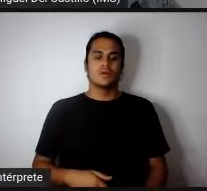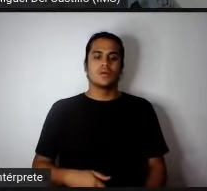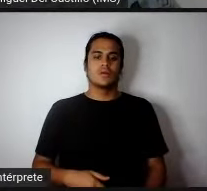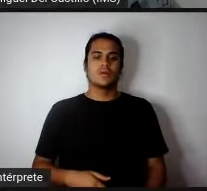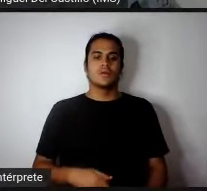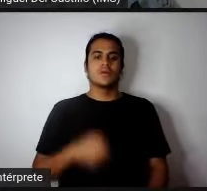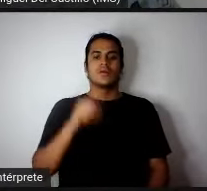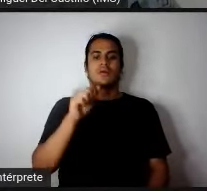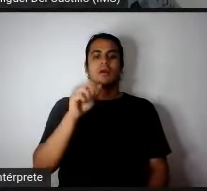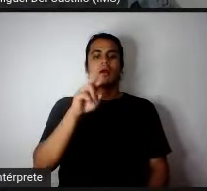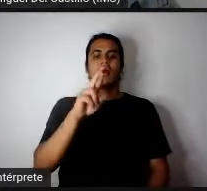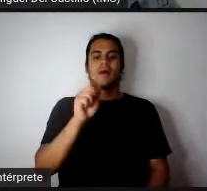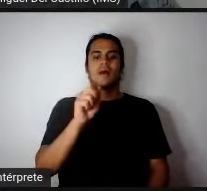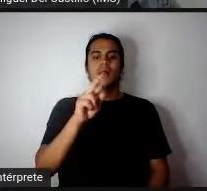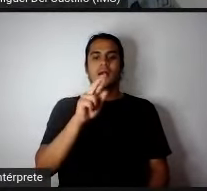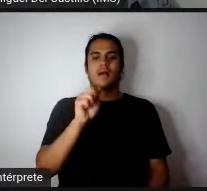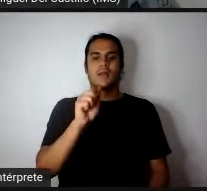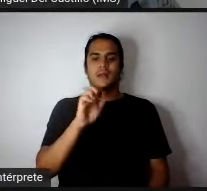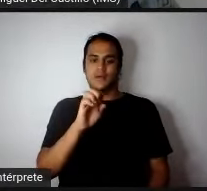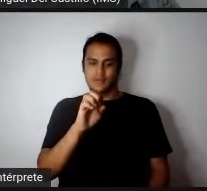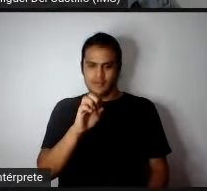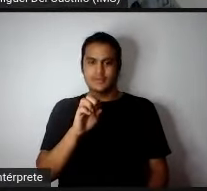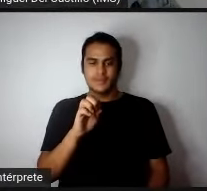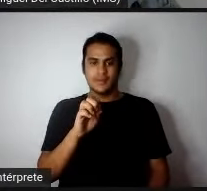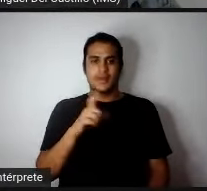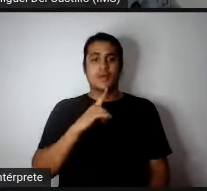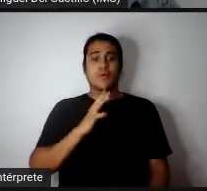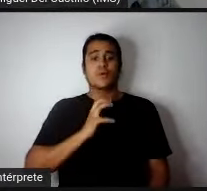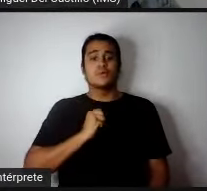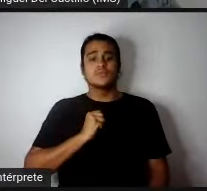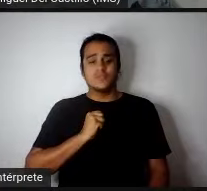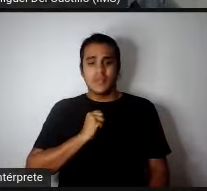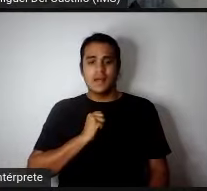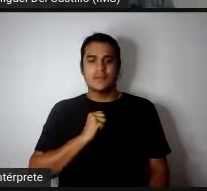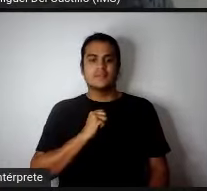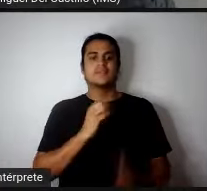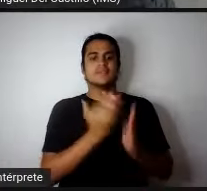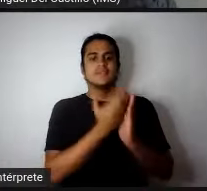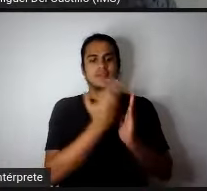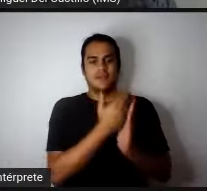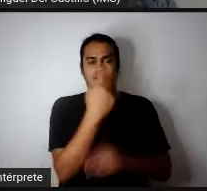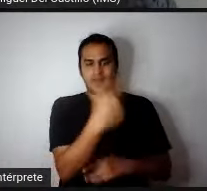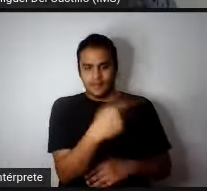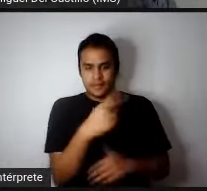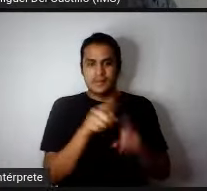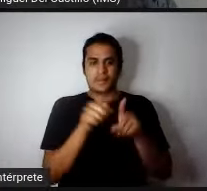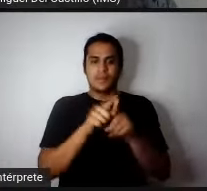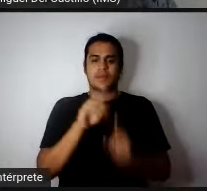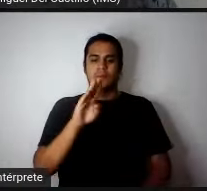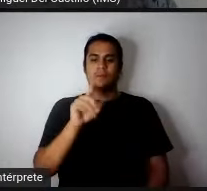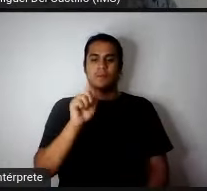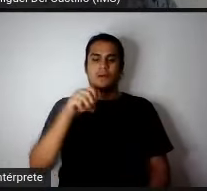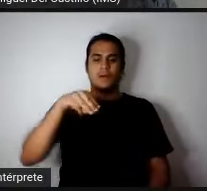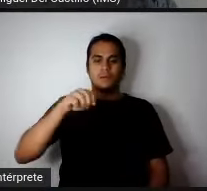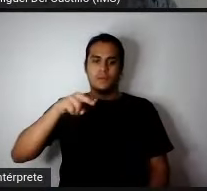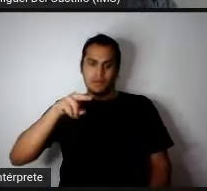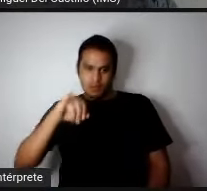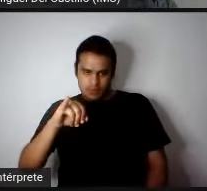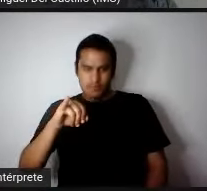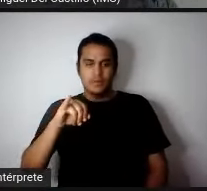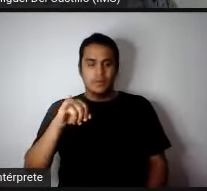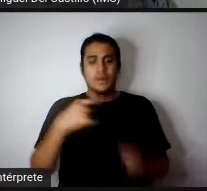Harari. Eu gostava muito do Bauman e gosto muito do Harari, porque ele fala das